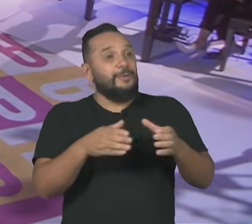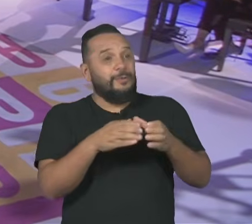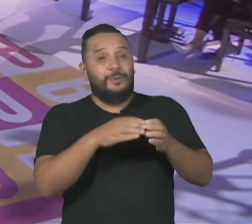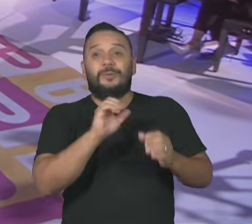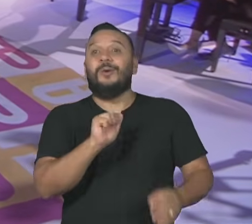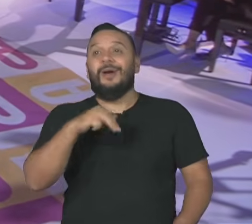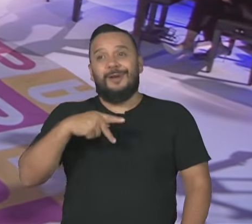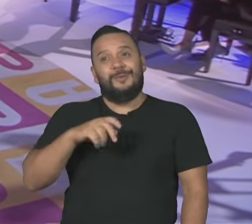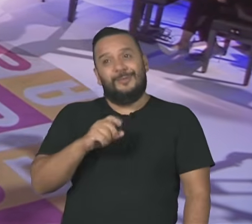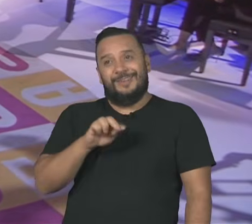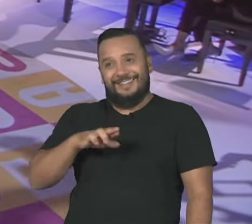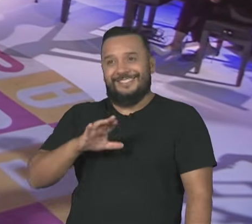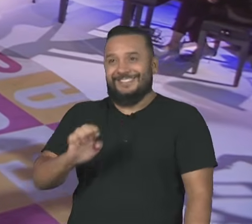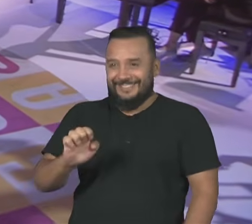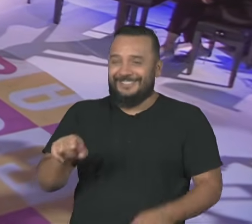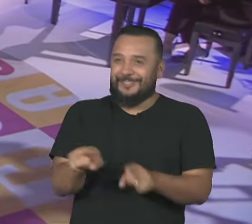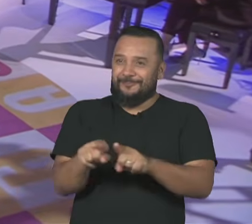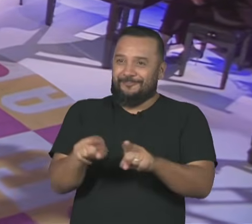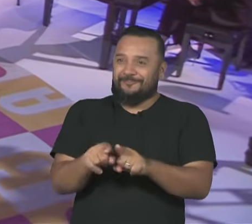Campo Grande.